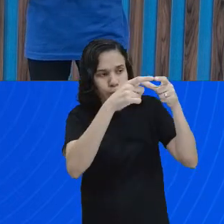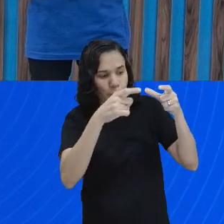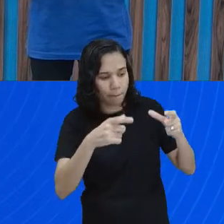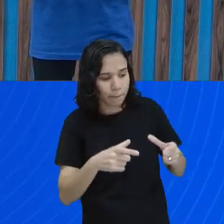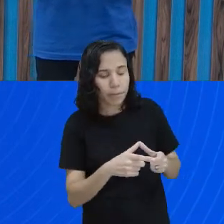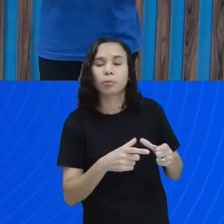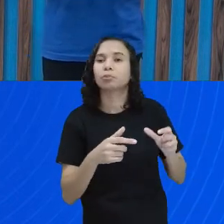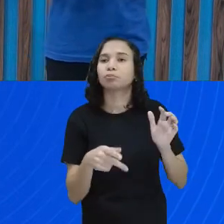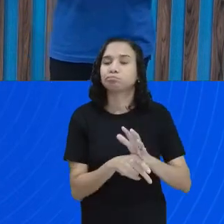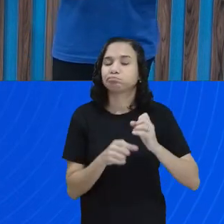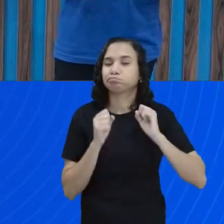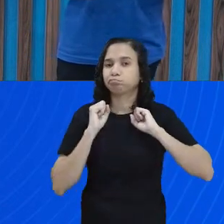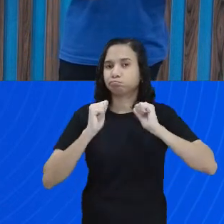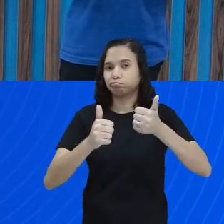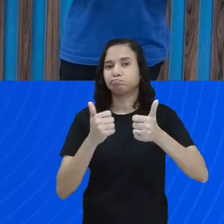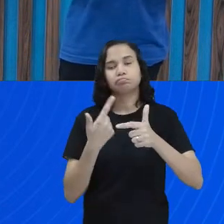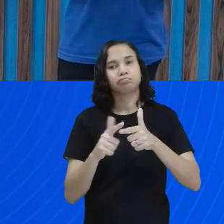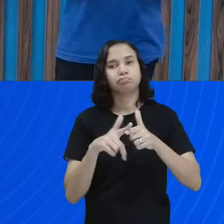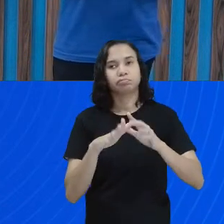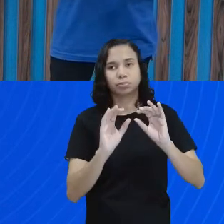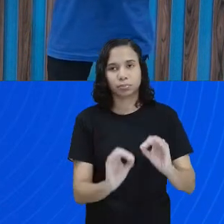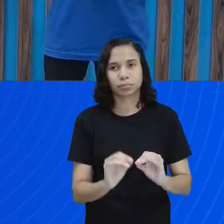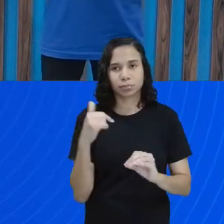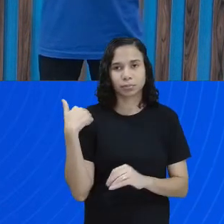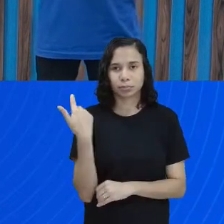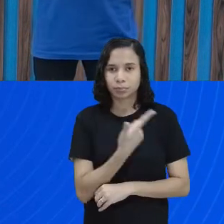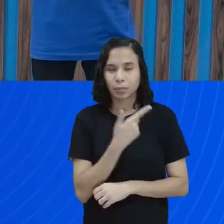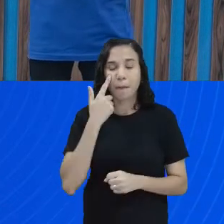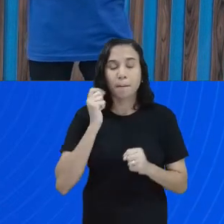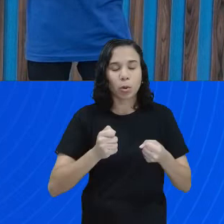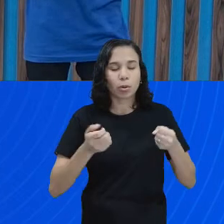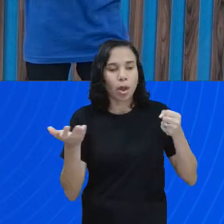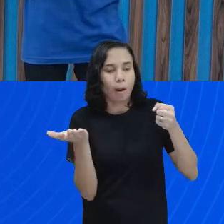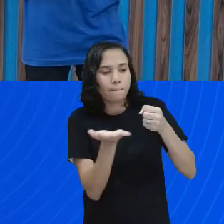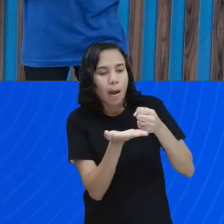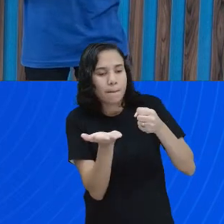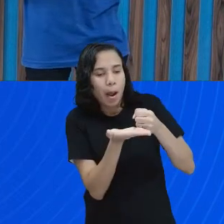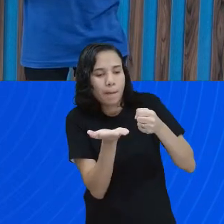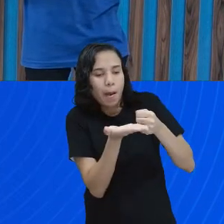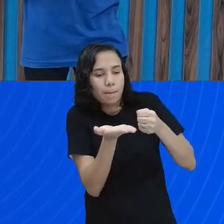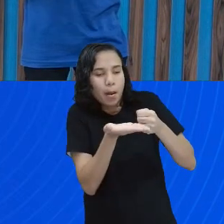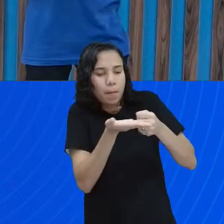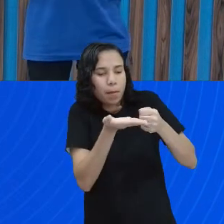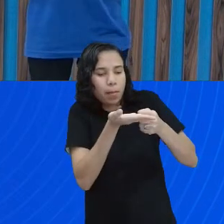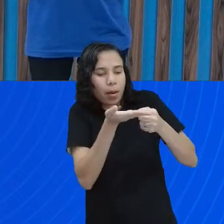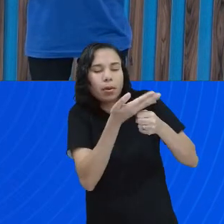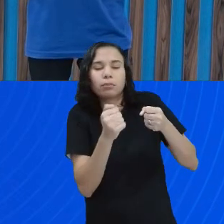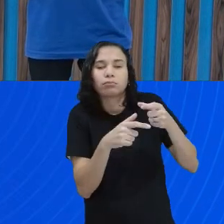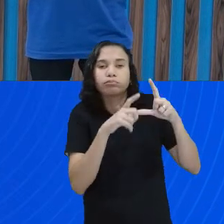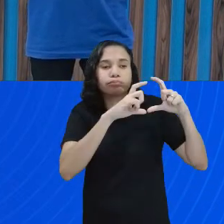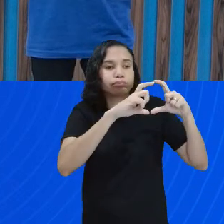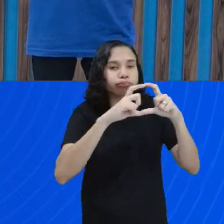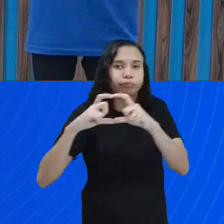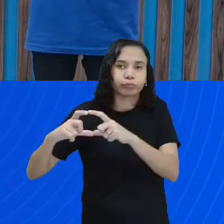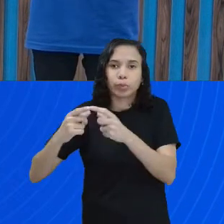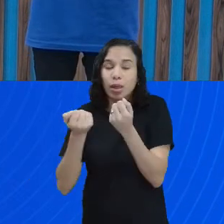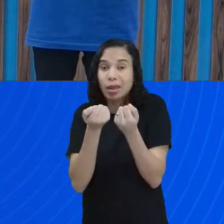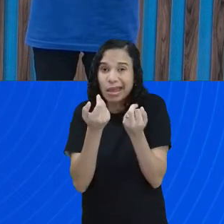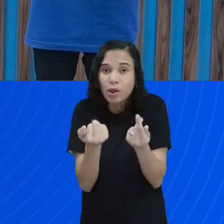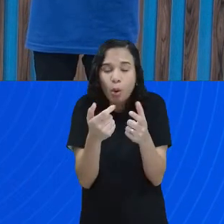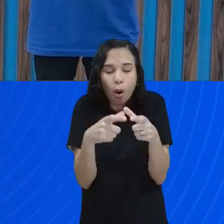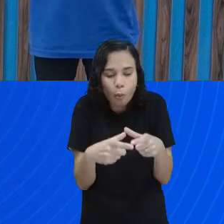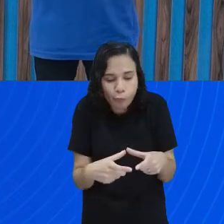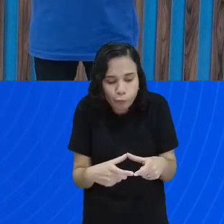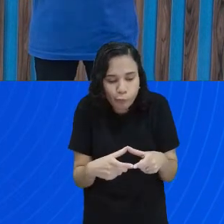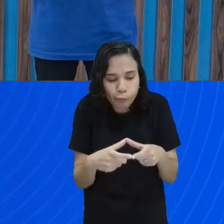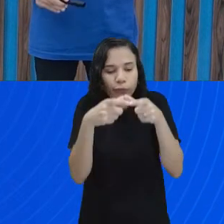baixo, numa boa, sem problema nenhum. E aí, eu posso sair fatiando ele todinho, e aí eu vou ter a mesma base,